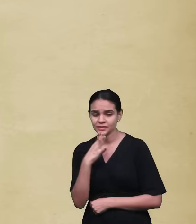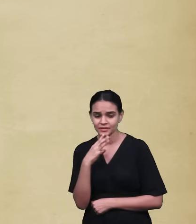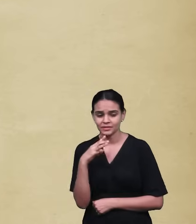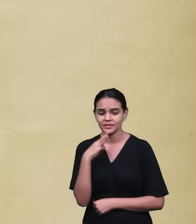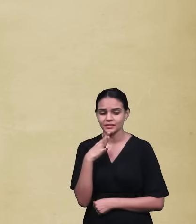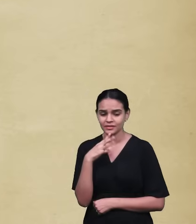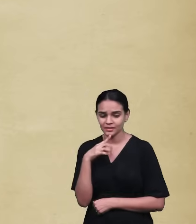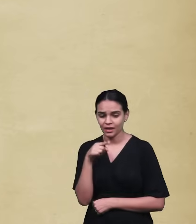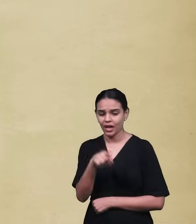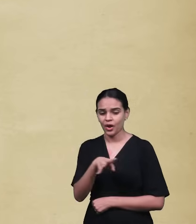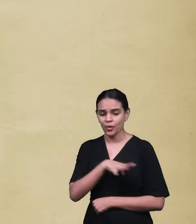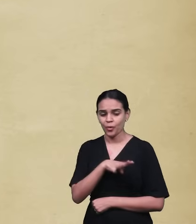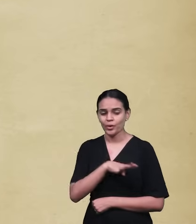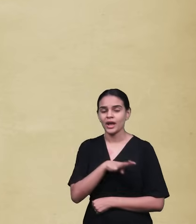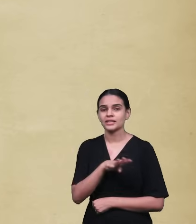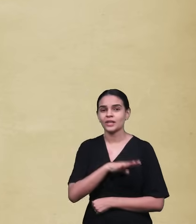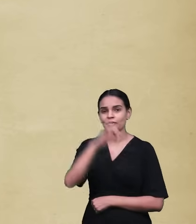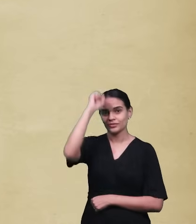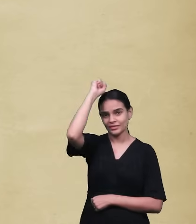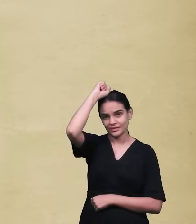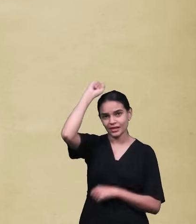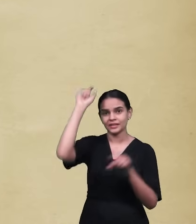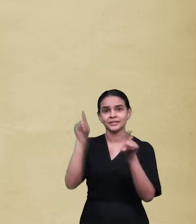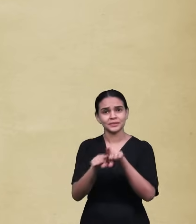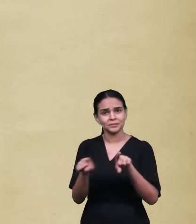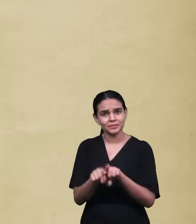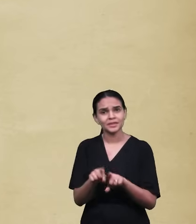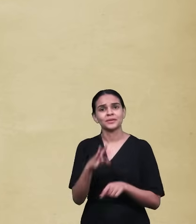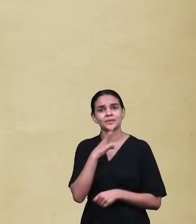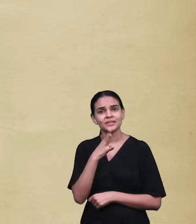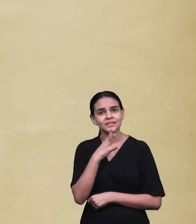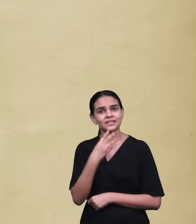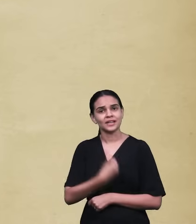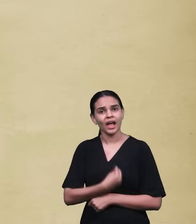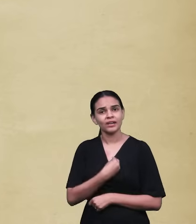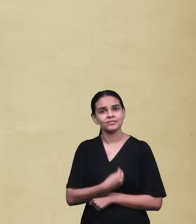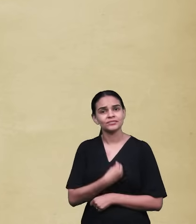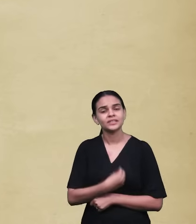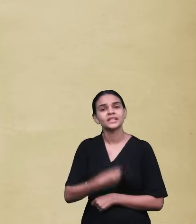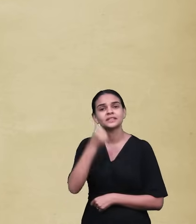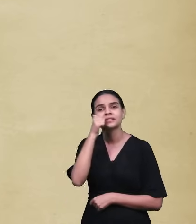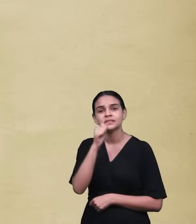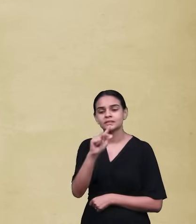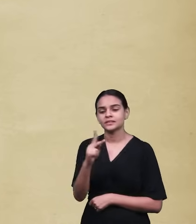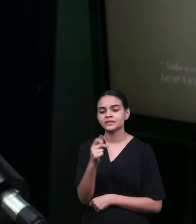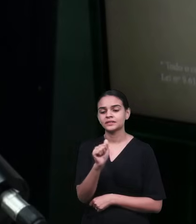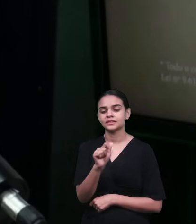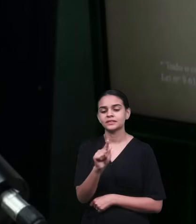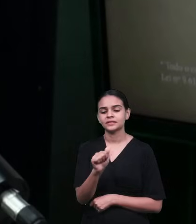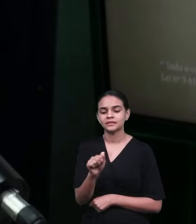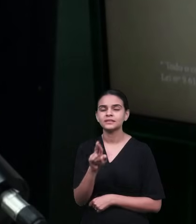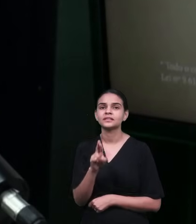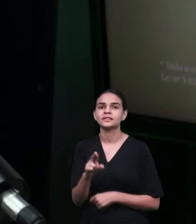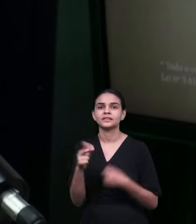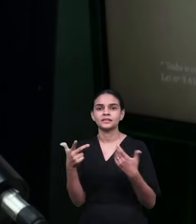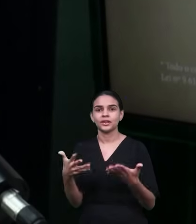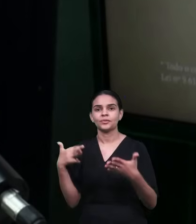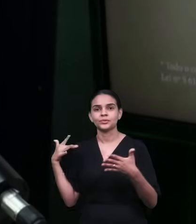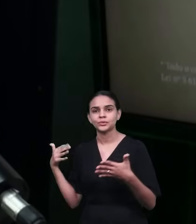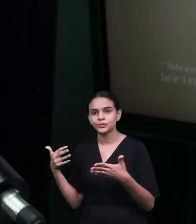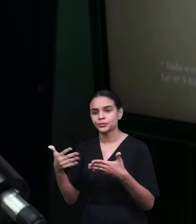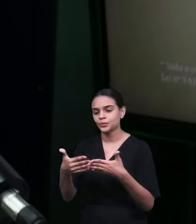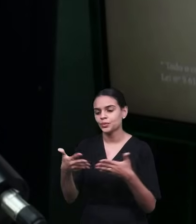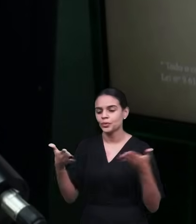coração de Sarai, mas o Senhor conhecia a Agar também. Então, trazendo isso para os dias